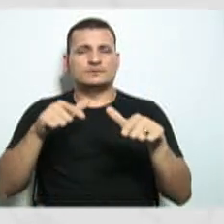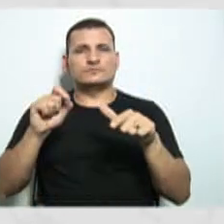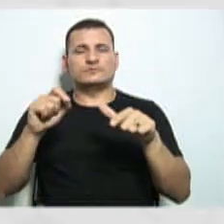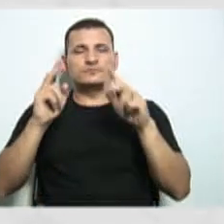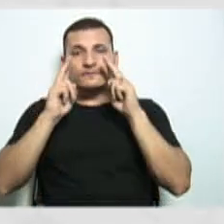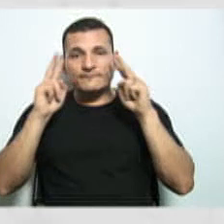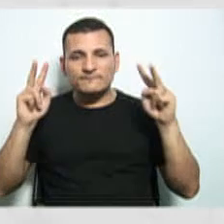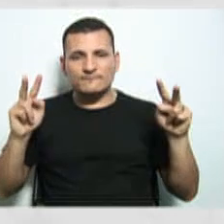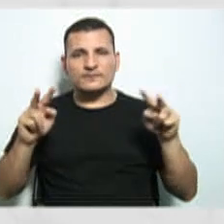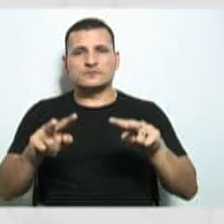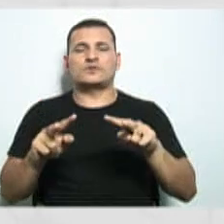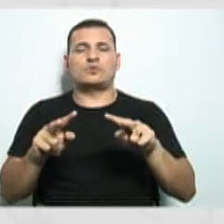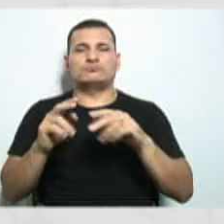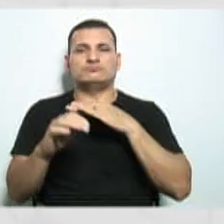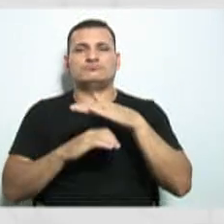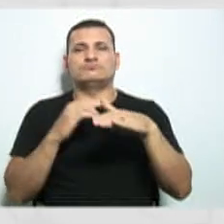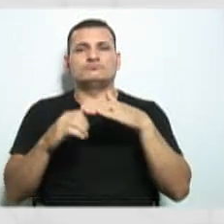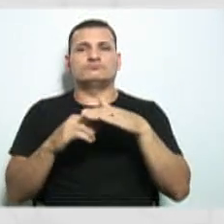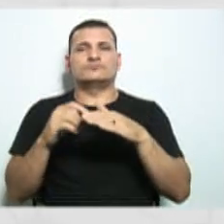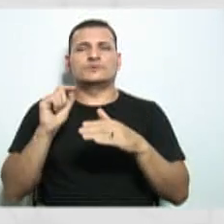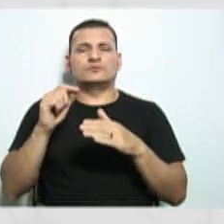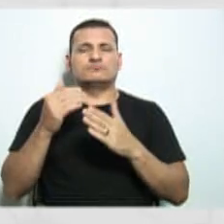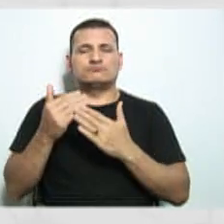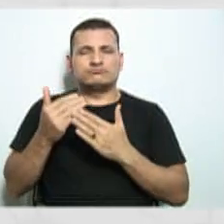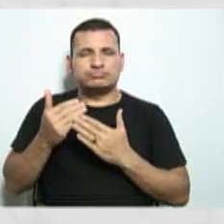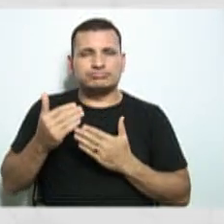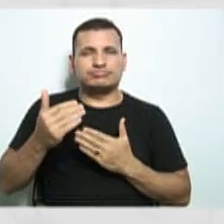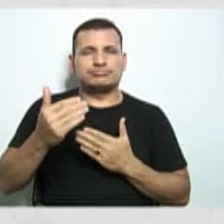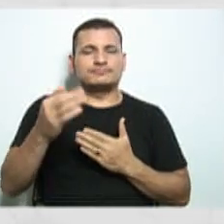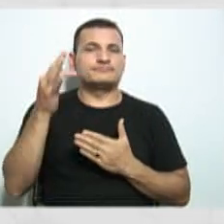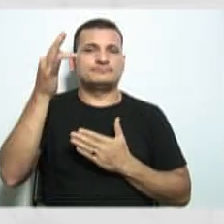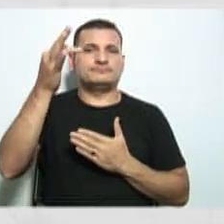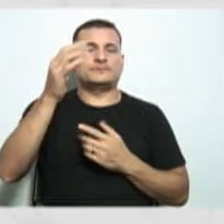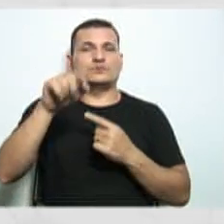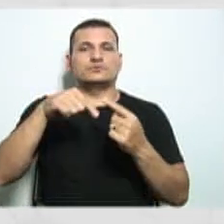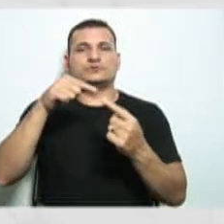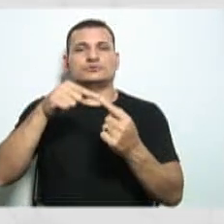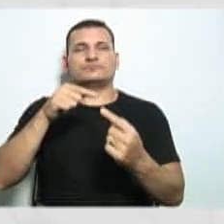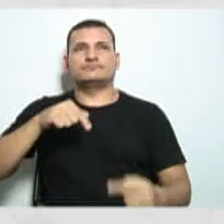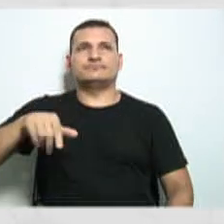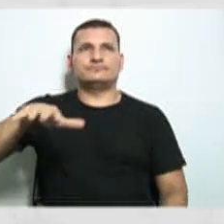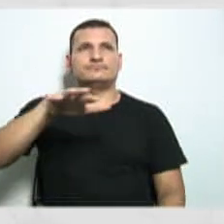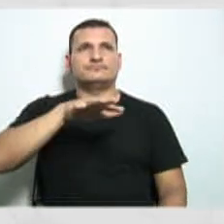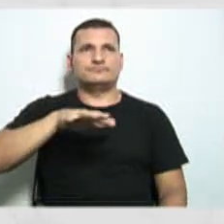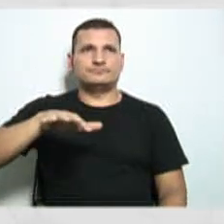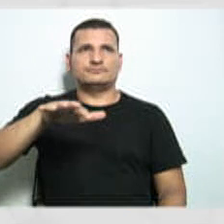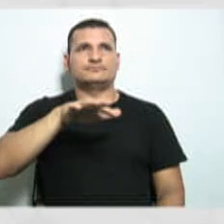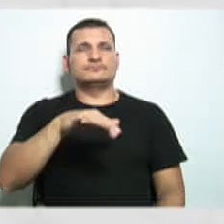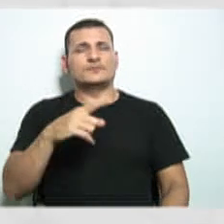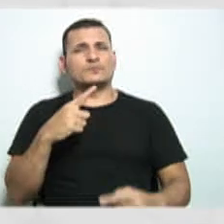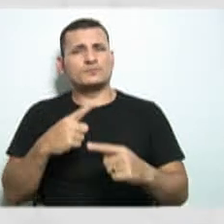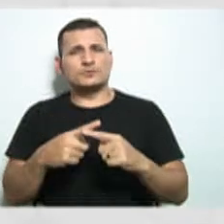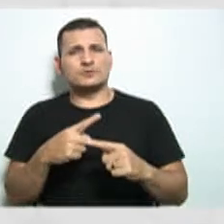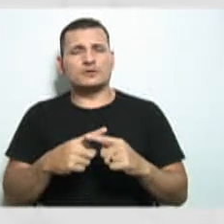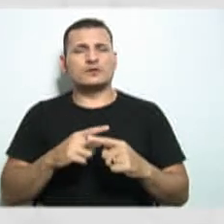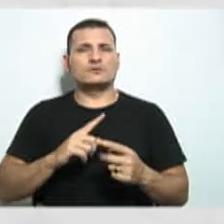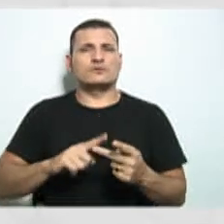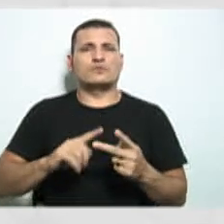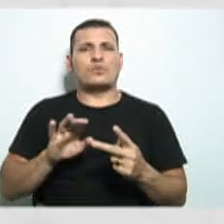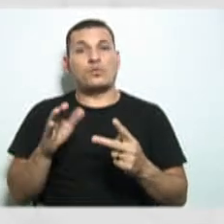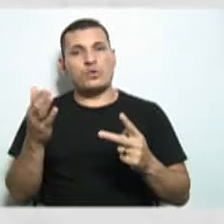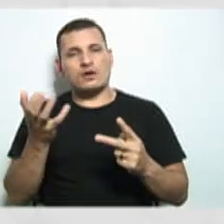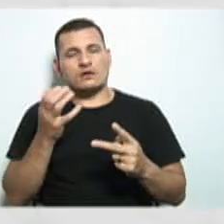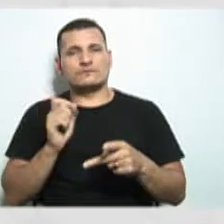é no longo prazo, tá? E são os objetivos gerais, né? Por que e quando eu quero fazer? Por que eu